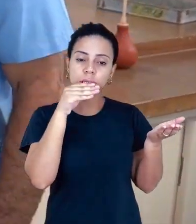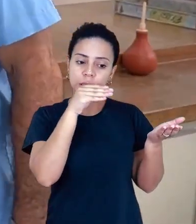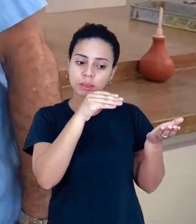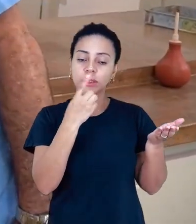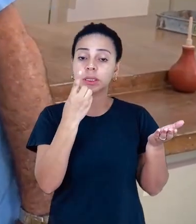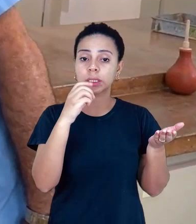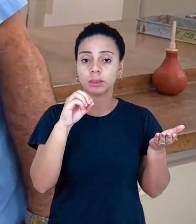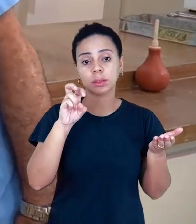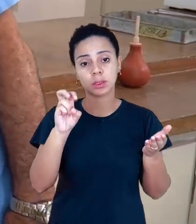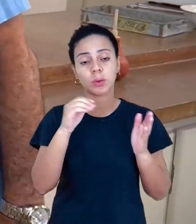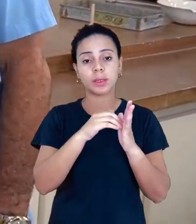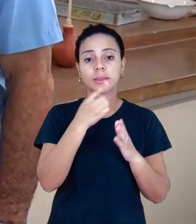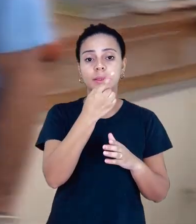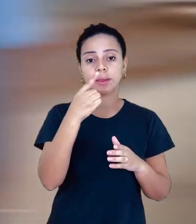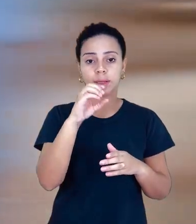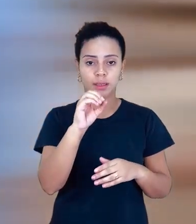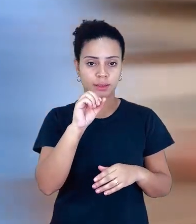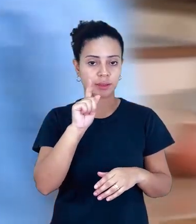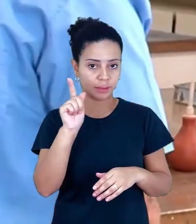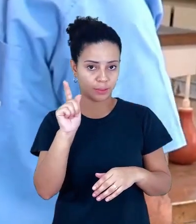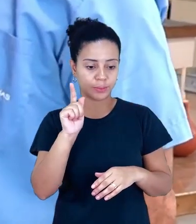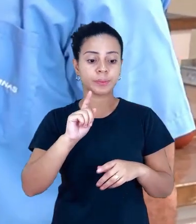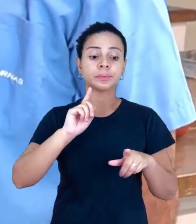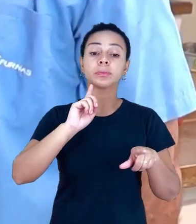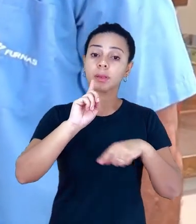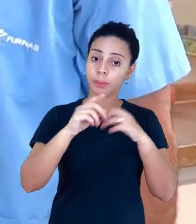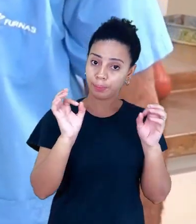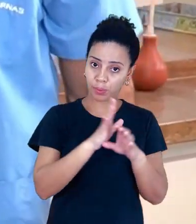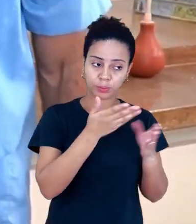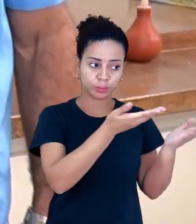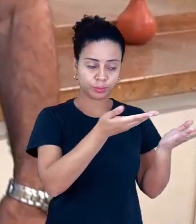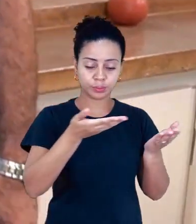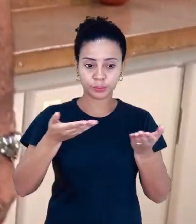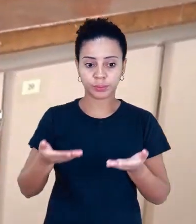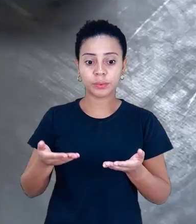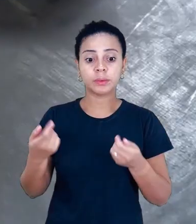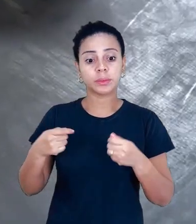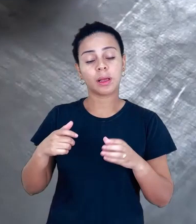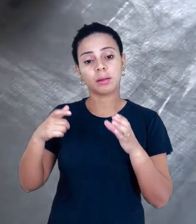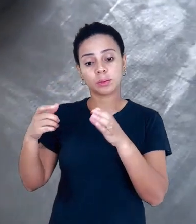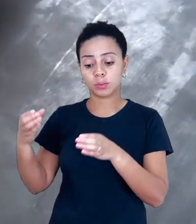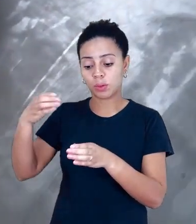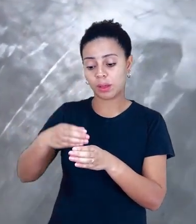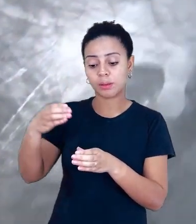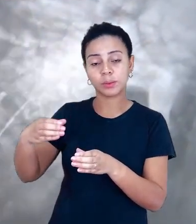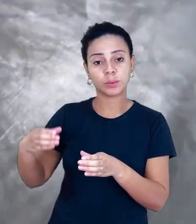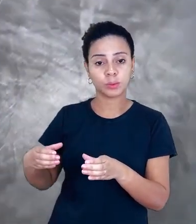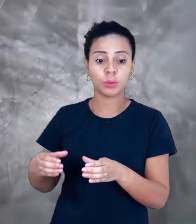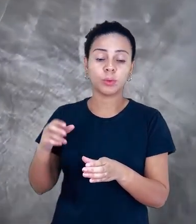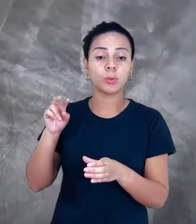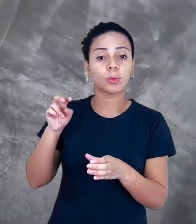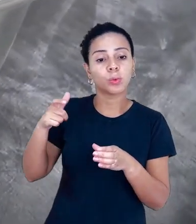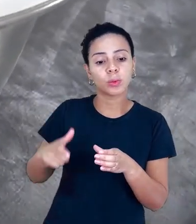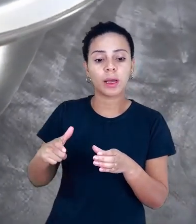entre 105 e 110 graus Celsius. Ao saírem da estufa, são levadas ao dessecador, de modo a